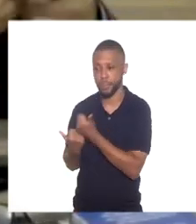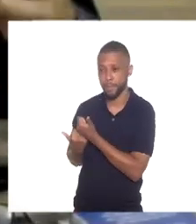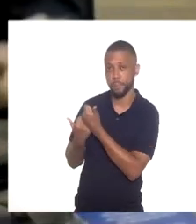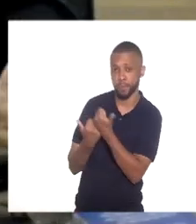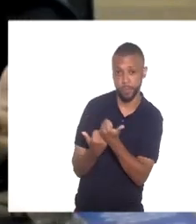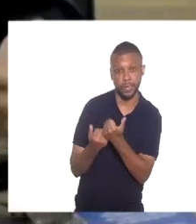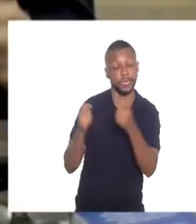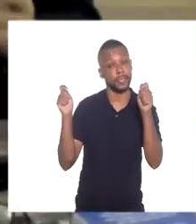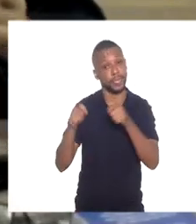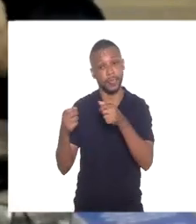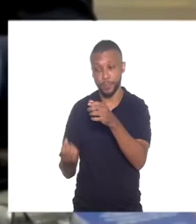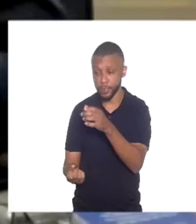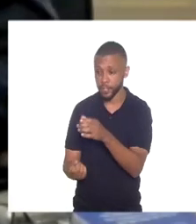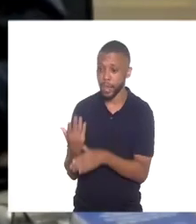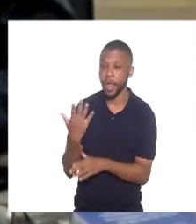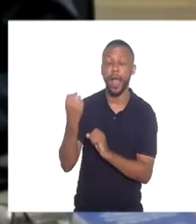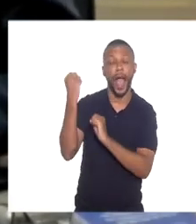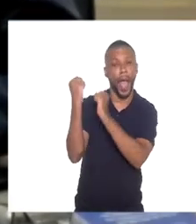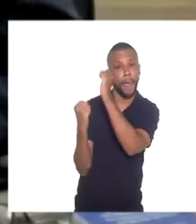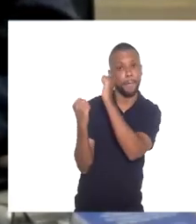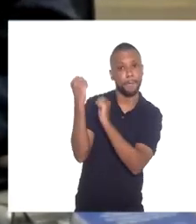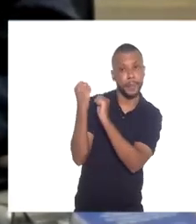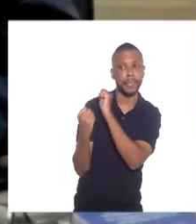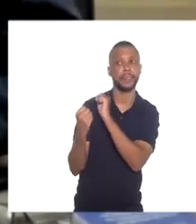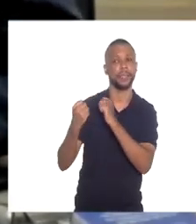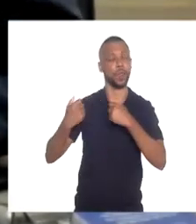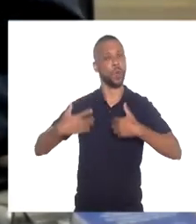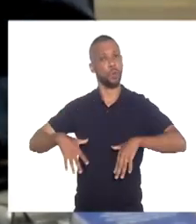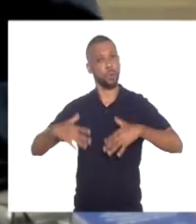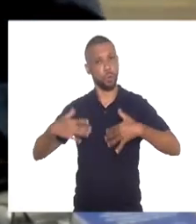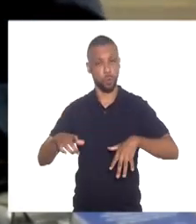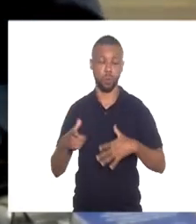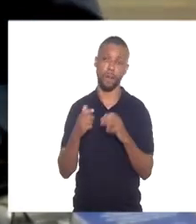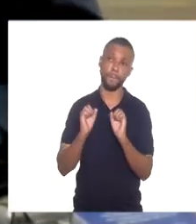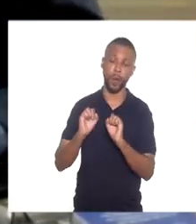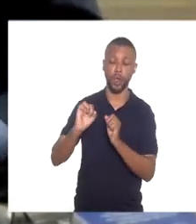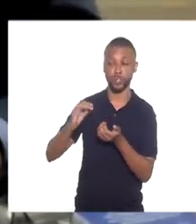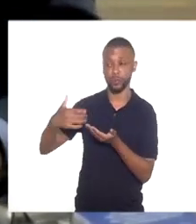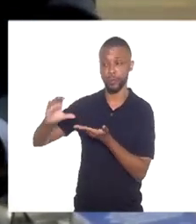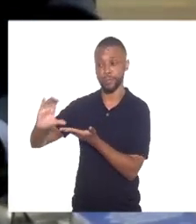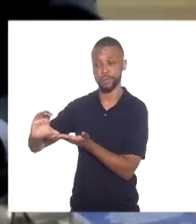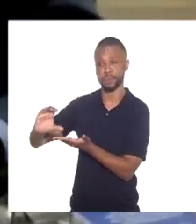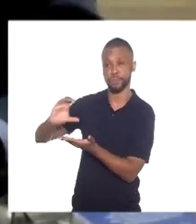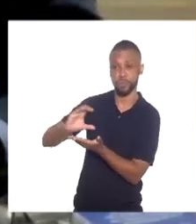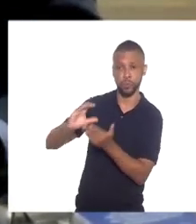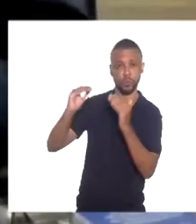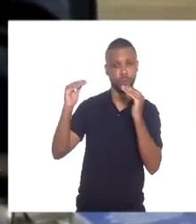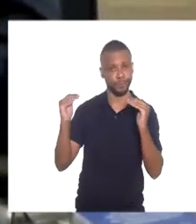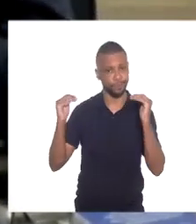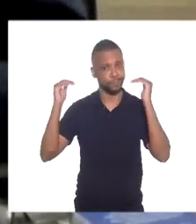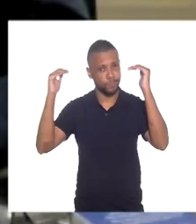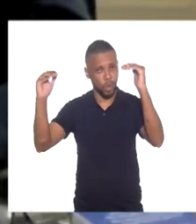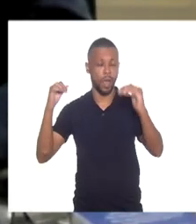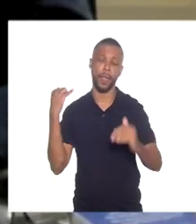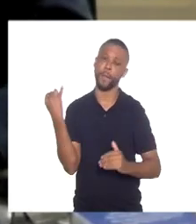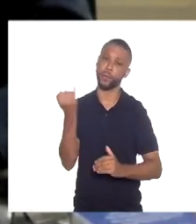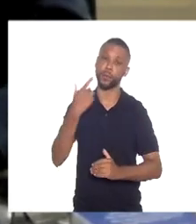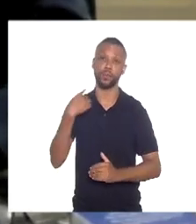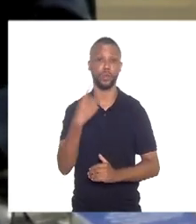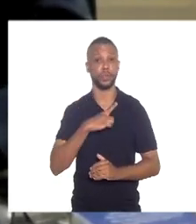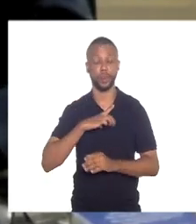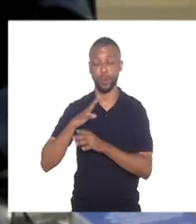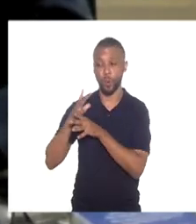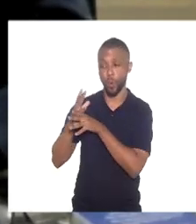médias, pequenas empresas. E aí o Fundo Soberano, por exemplo, pode ser bem importante para a gente ter uma participação nesse New